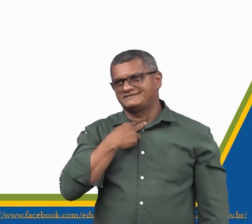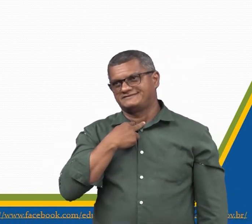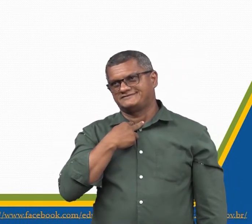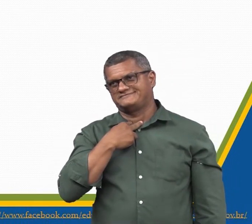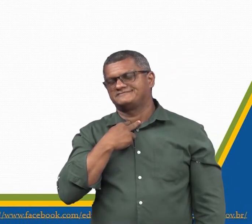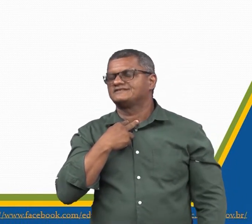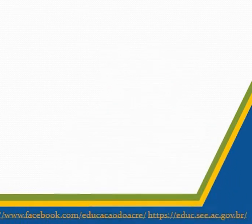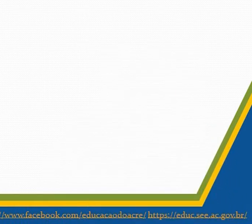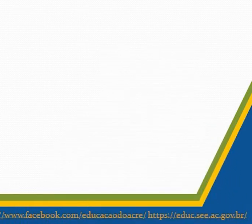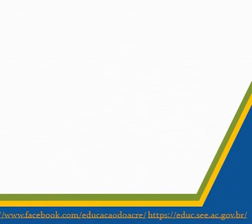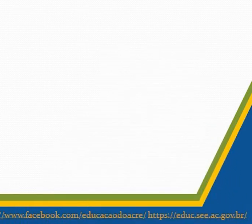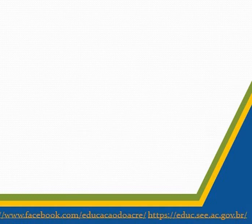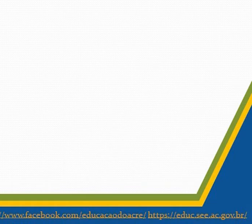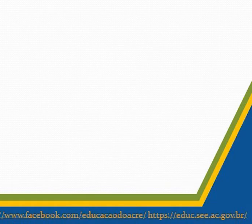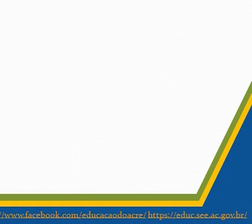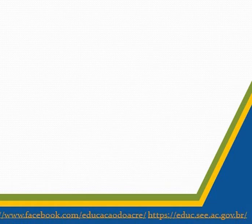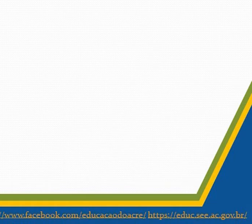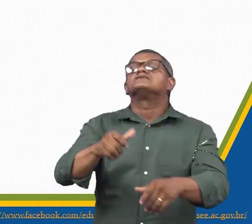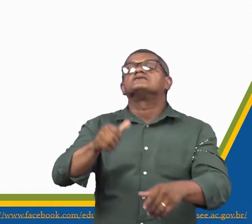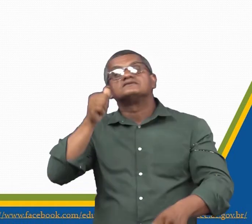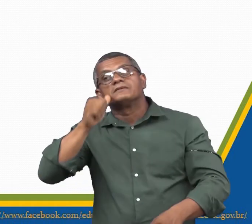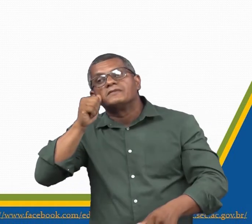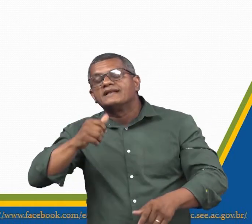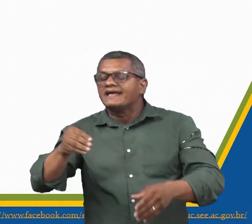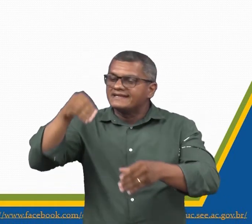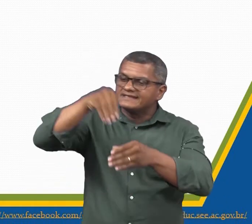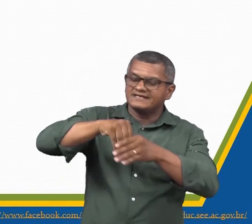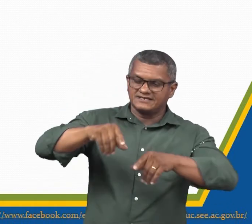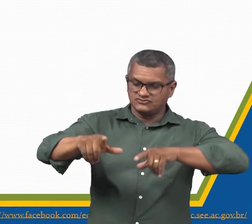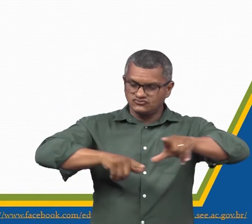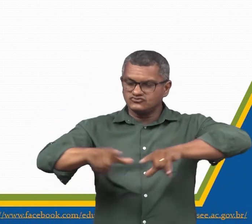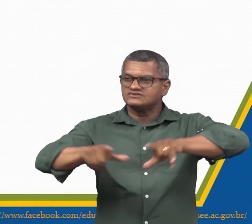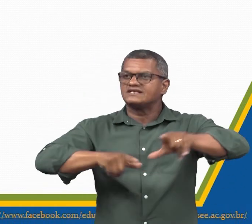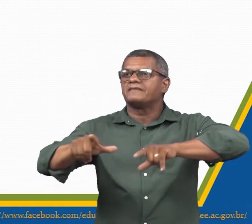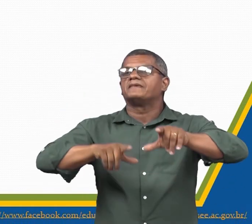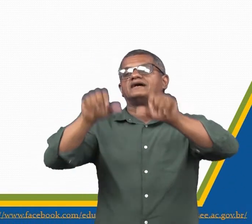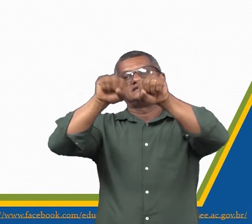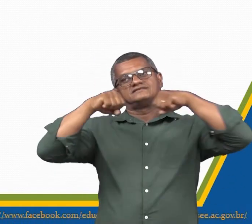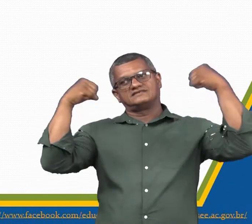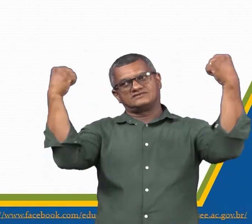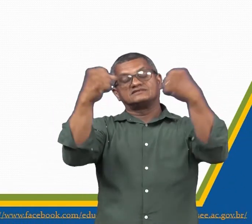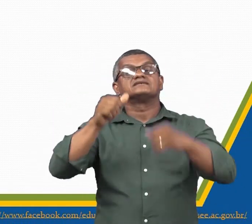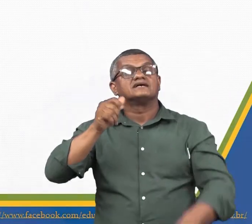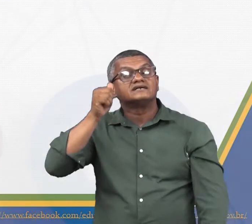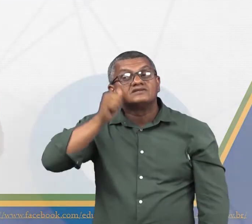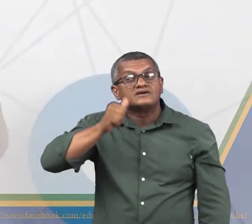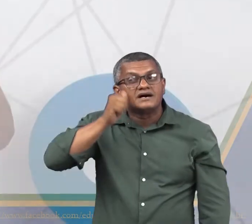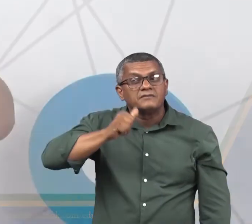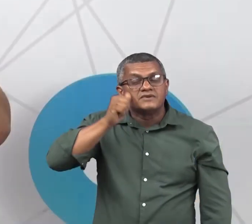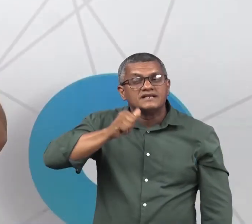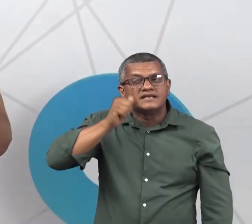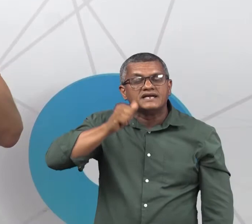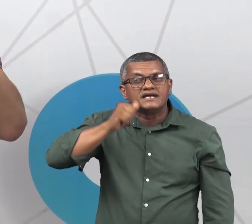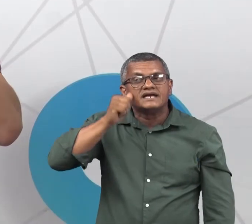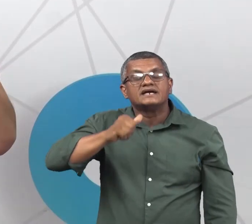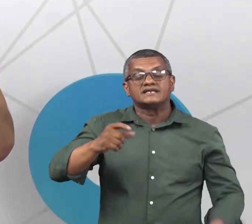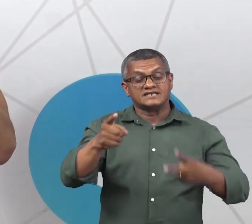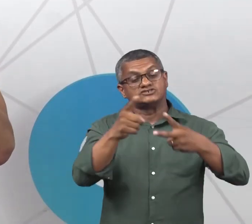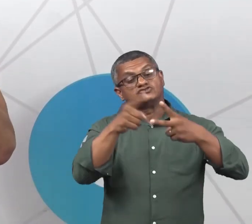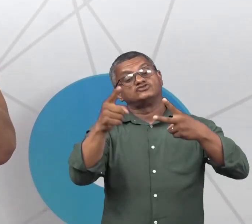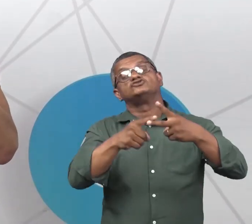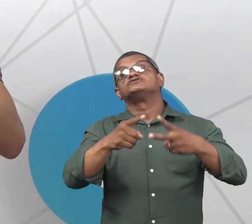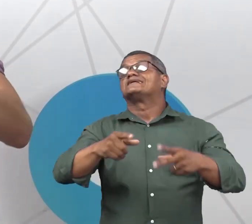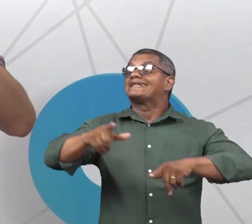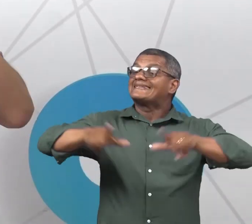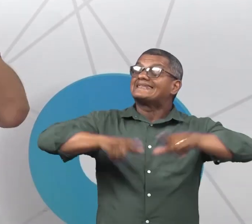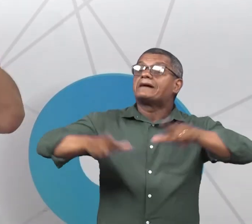que estudam a inserção da mulher no mercado de trabalho, eles colocam que a mulher, ela